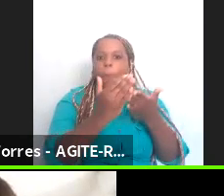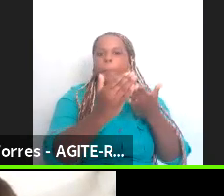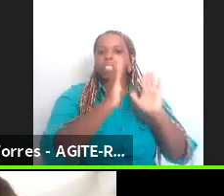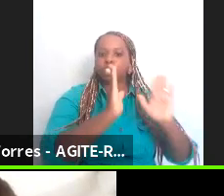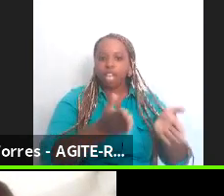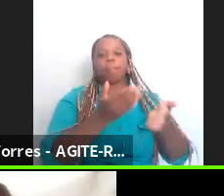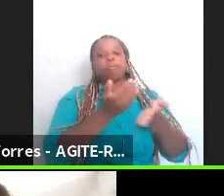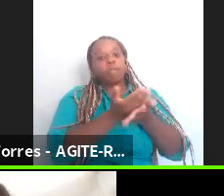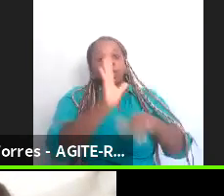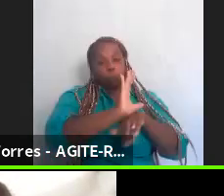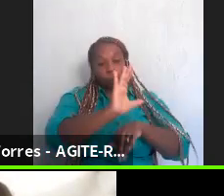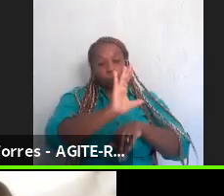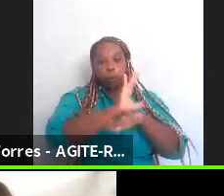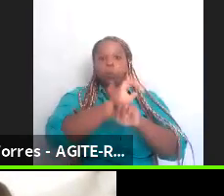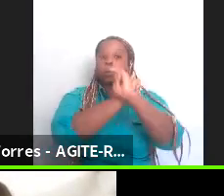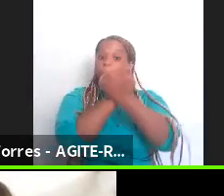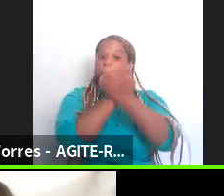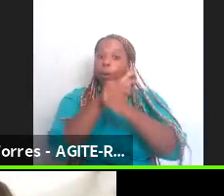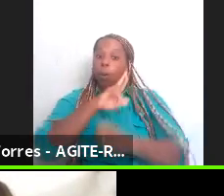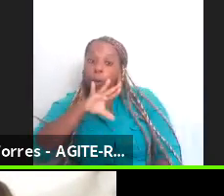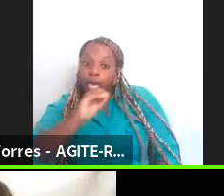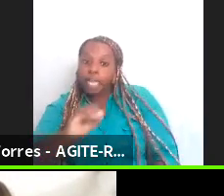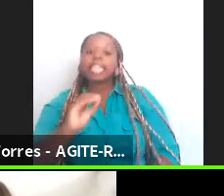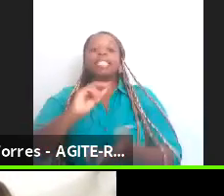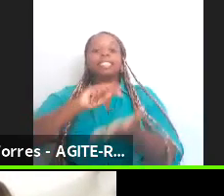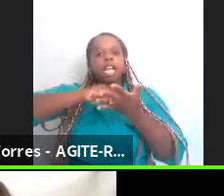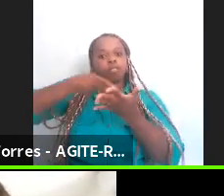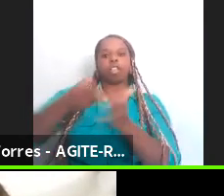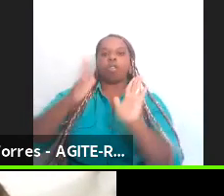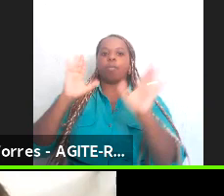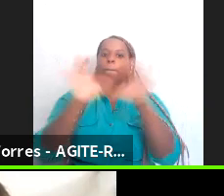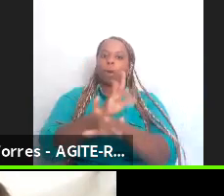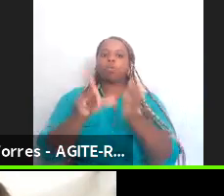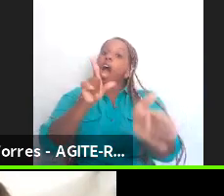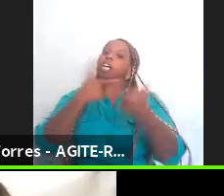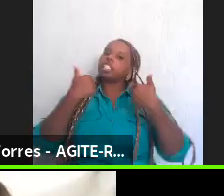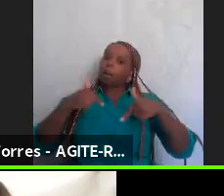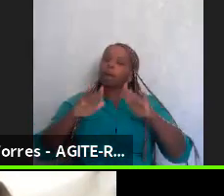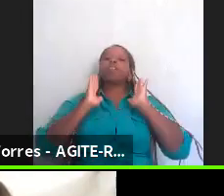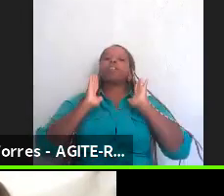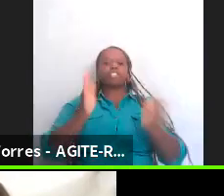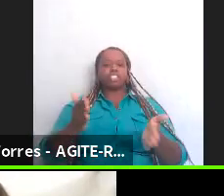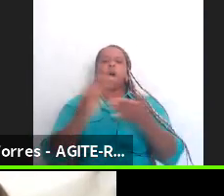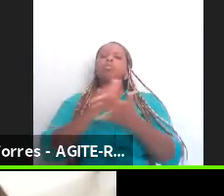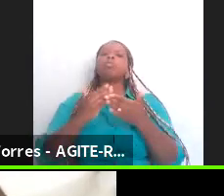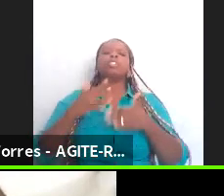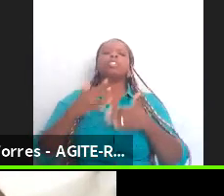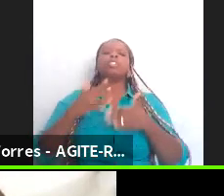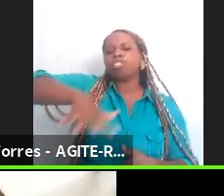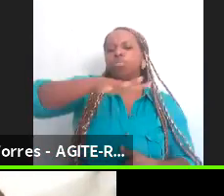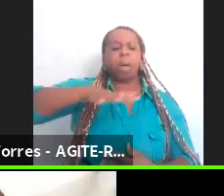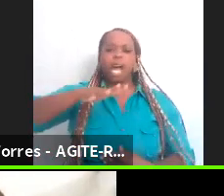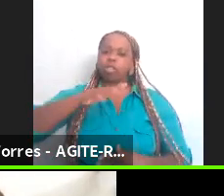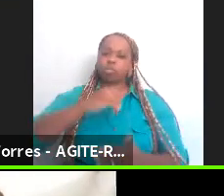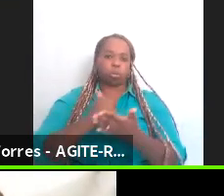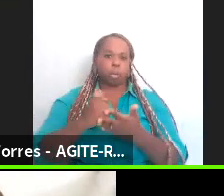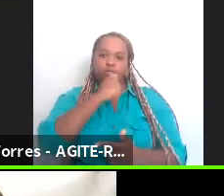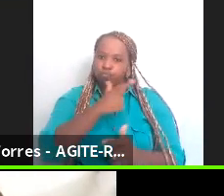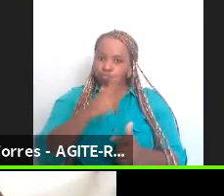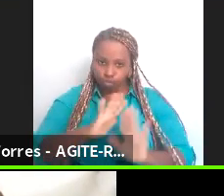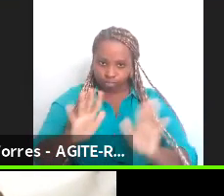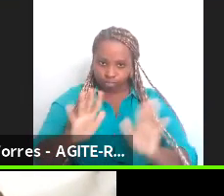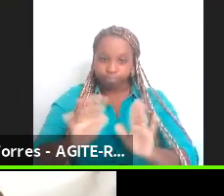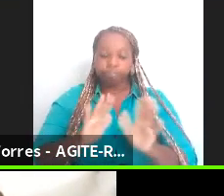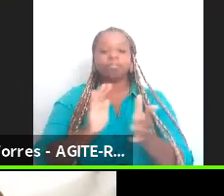o curso da PUC de tradução, eu já era revisora freelancer para algumas editoras. Os caminhos são